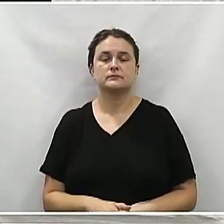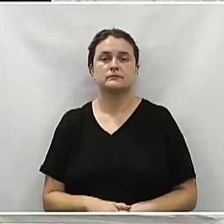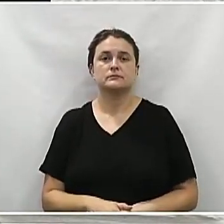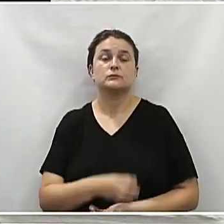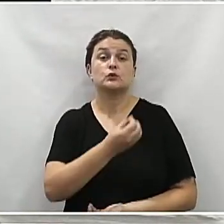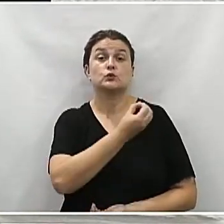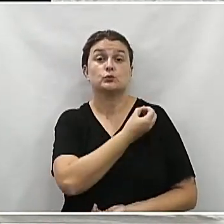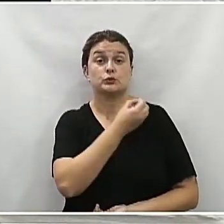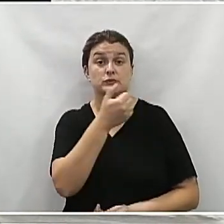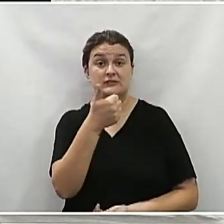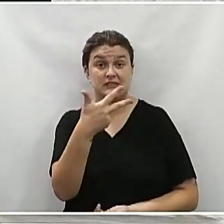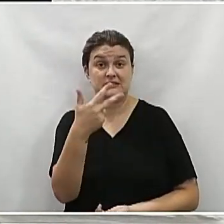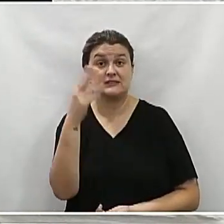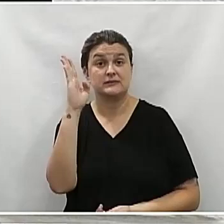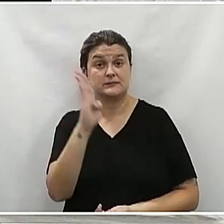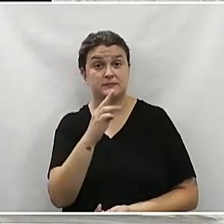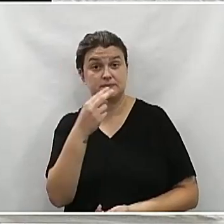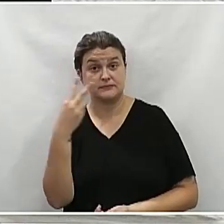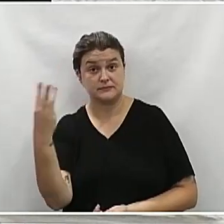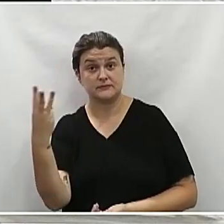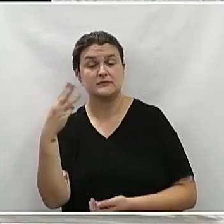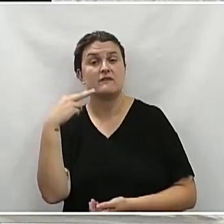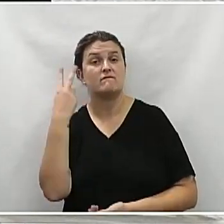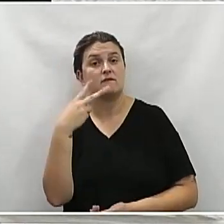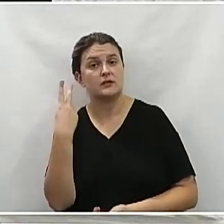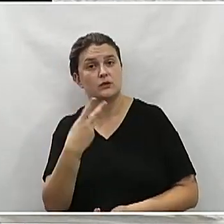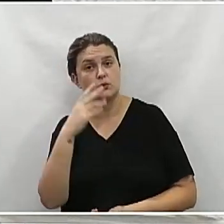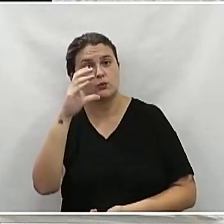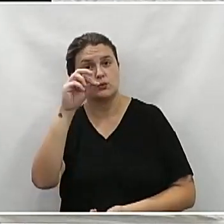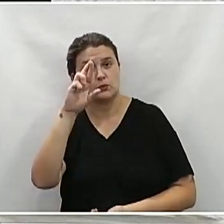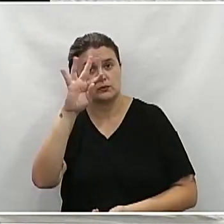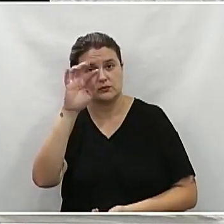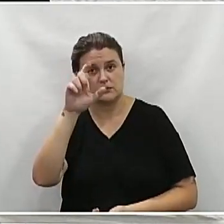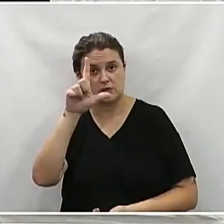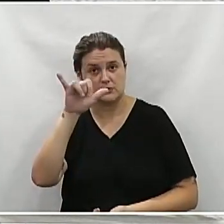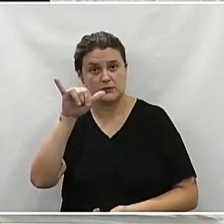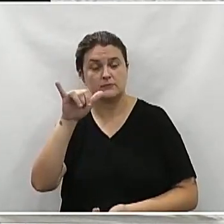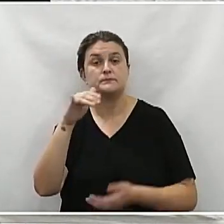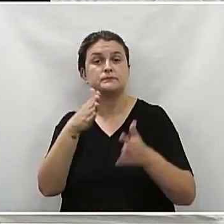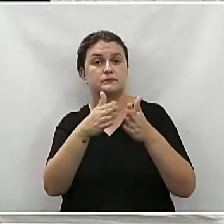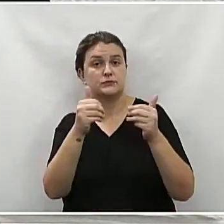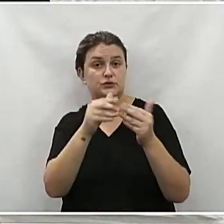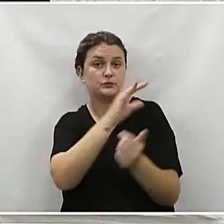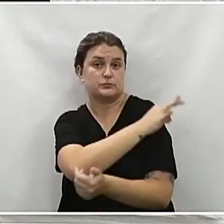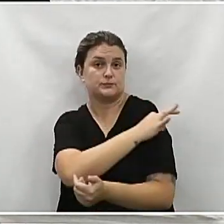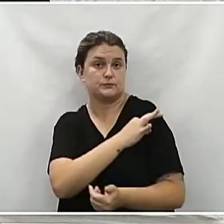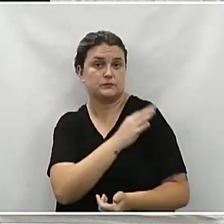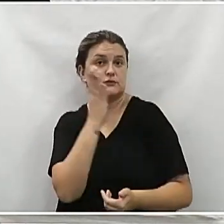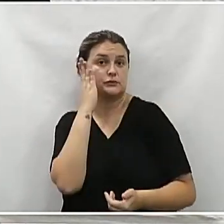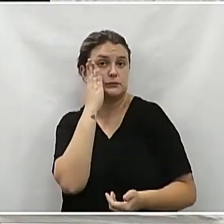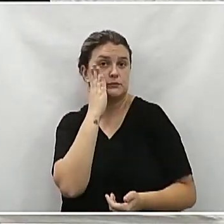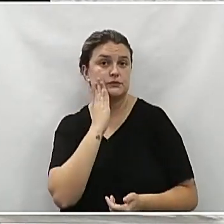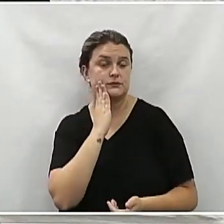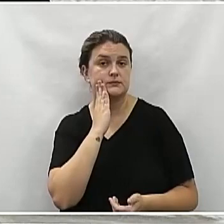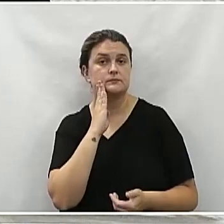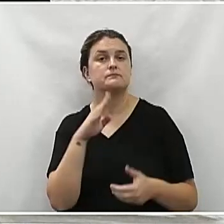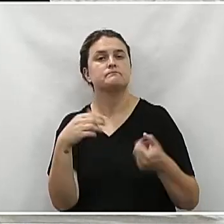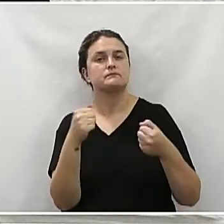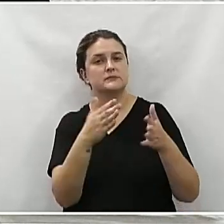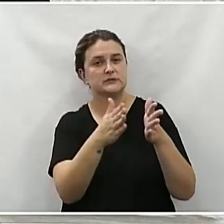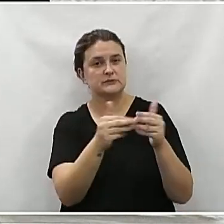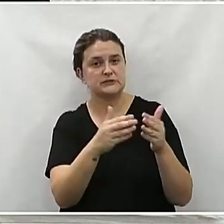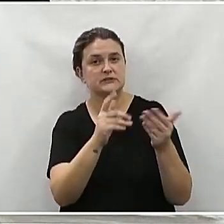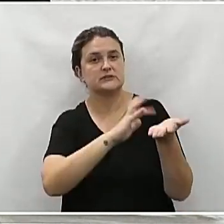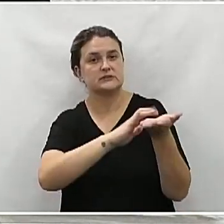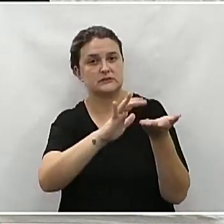Número 13 de 2023, do vereador Waldir Luiz Cortellini. Ao chefe do Poder Executivo Municipal, por meio da